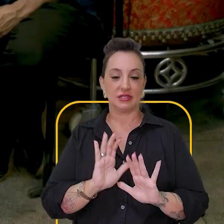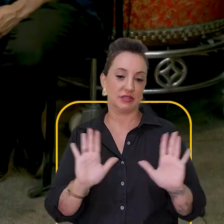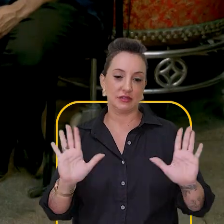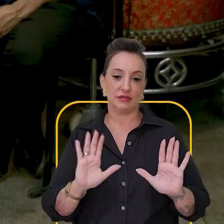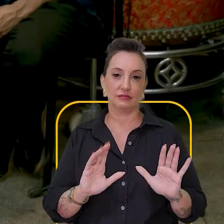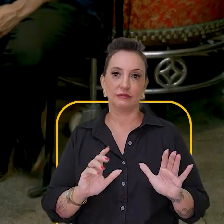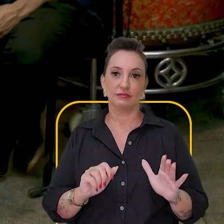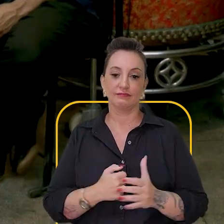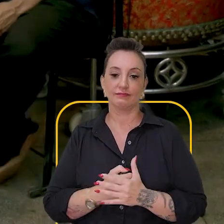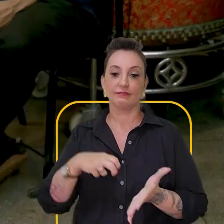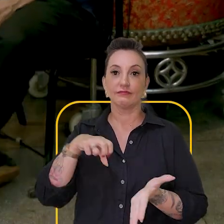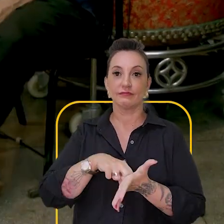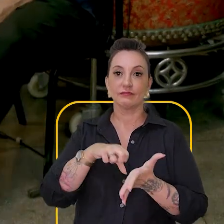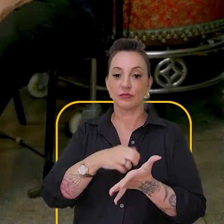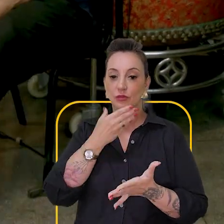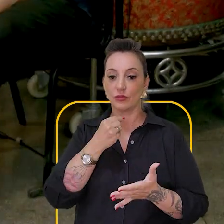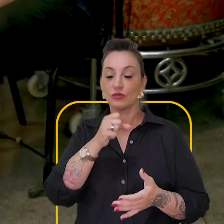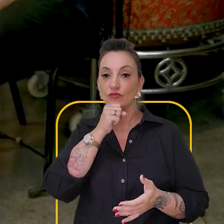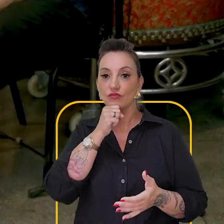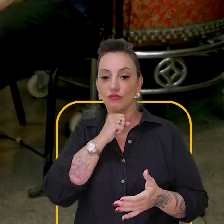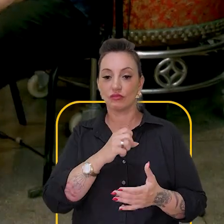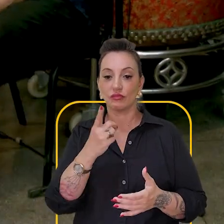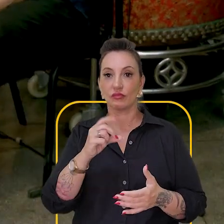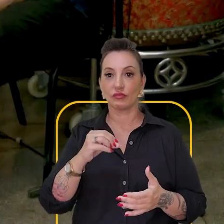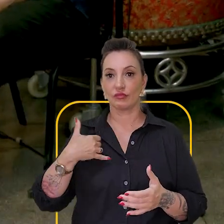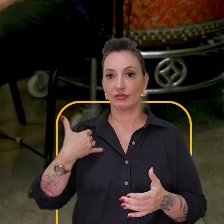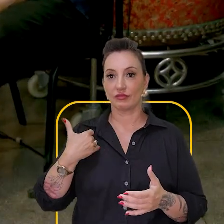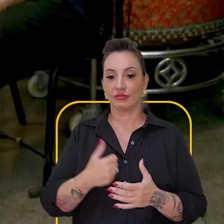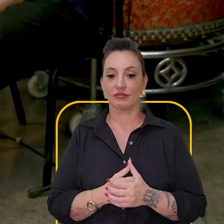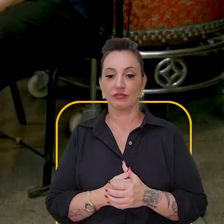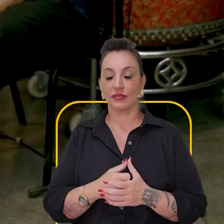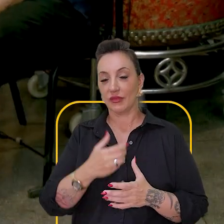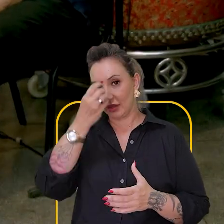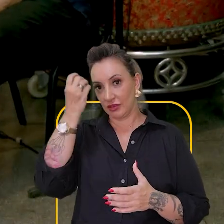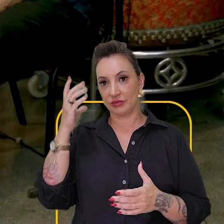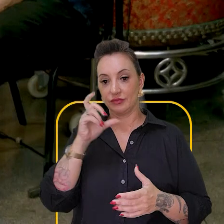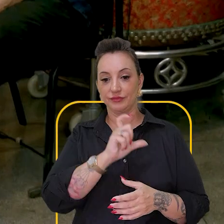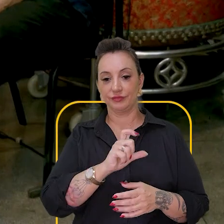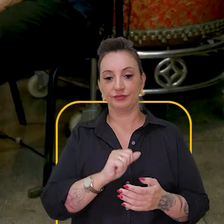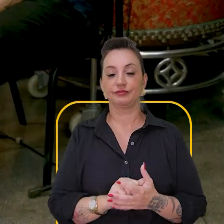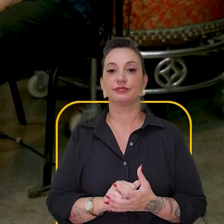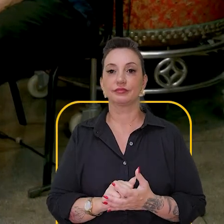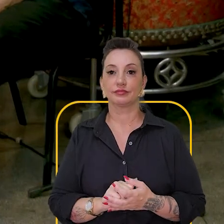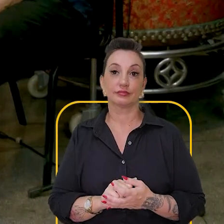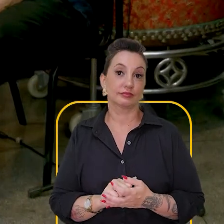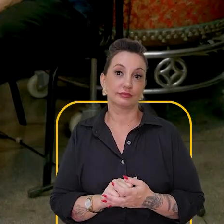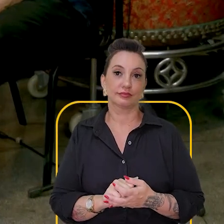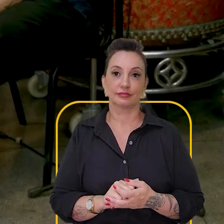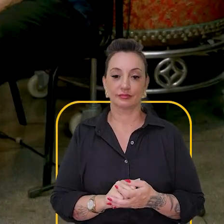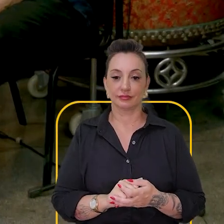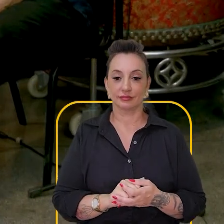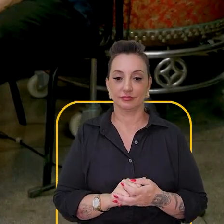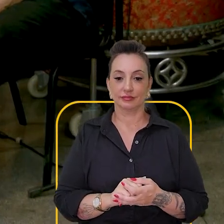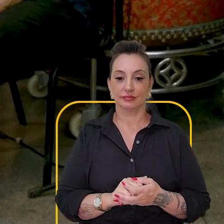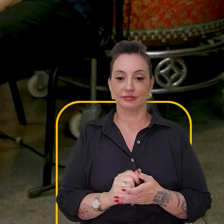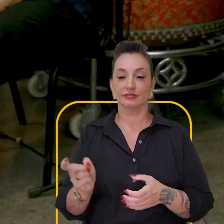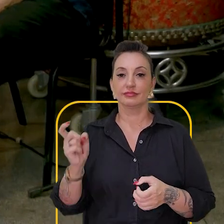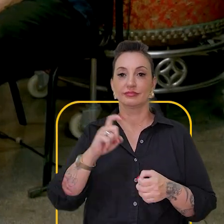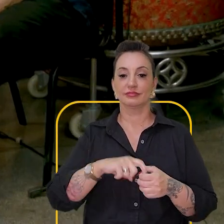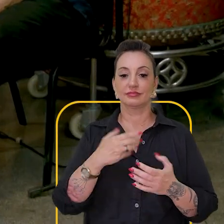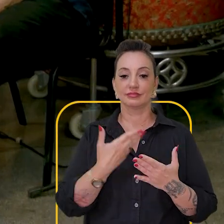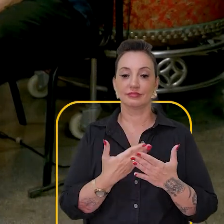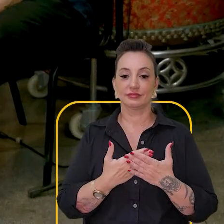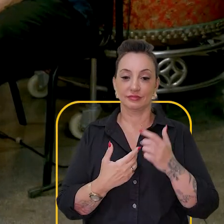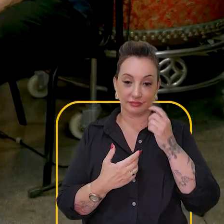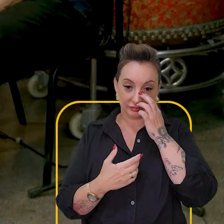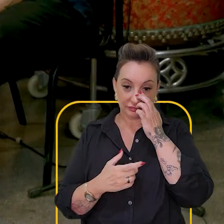e eu tenho um dos menininhos mais antigos lá tem 10 anos aí um dia ele esqueceu a carteirinha aí quando ele voltou